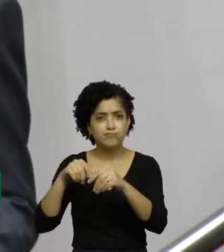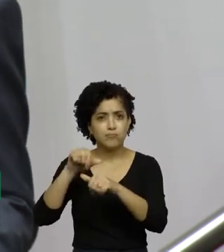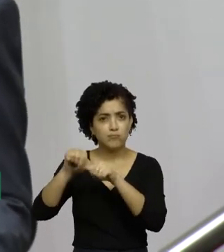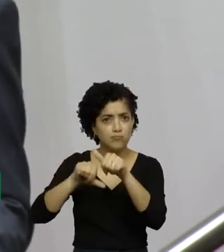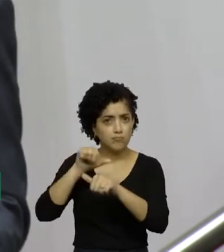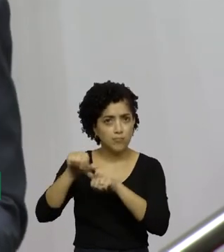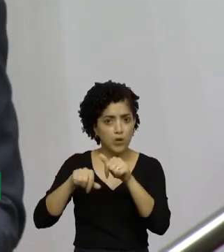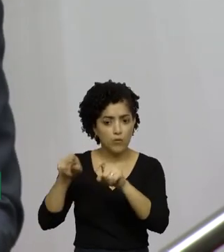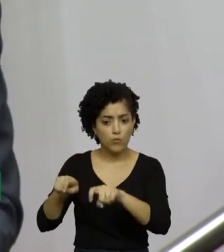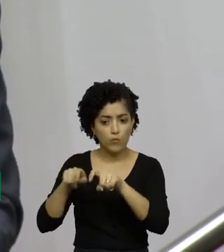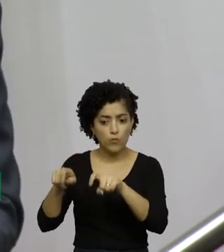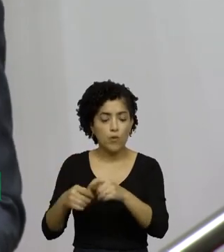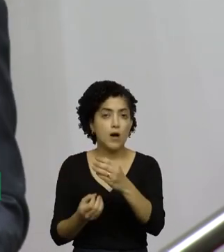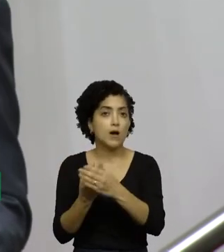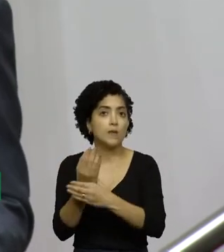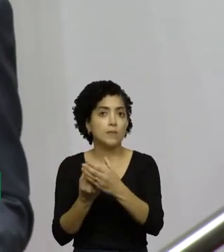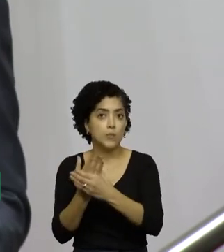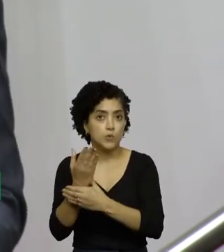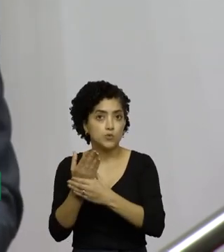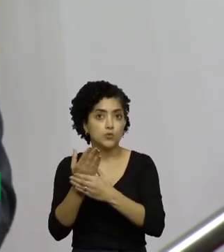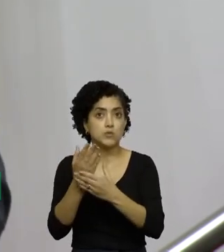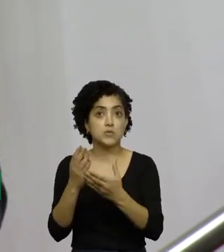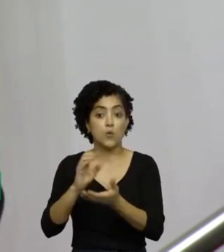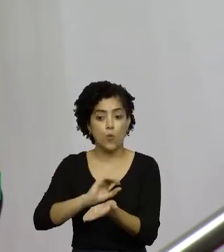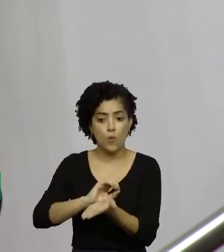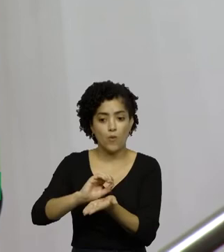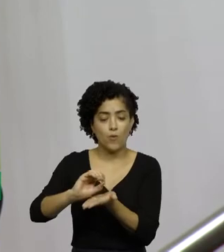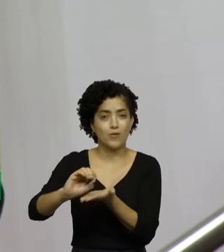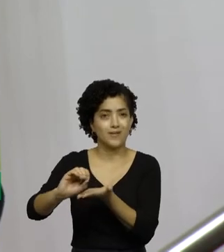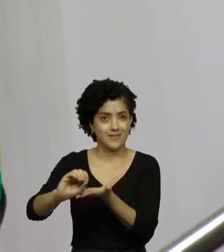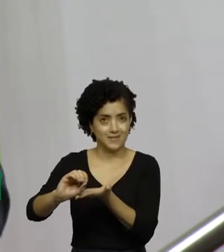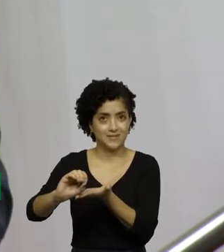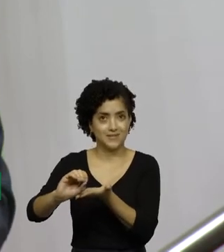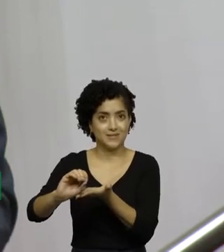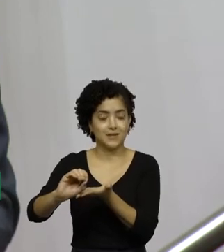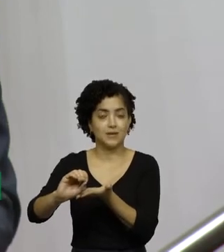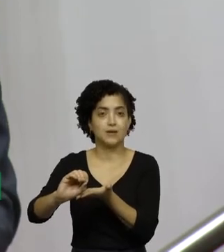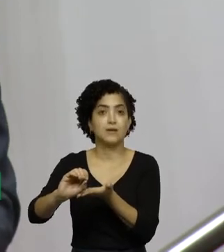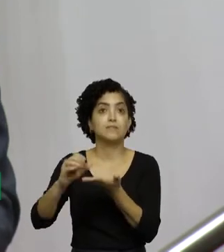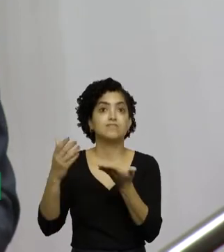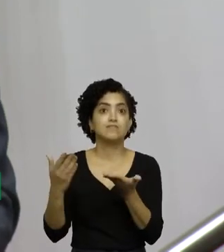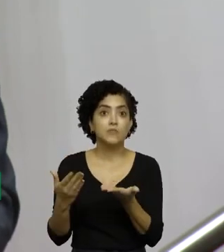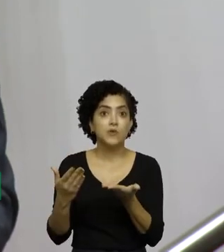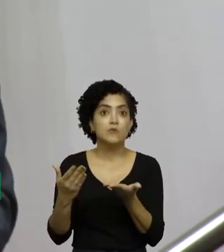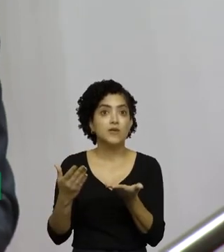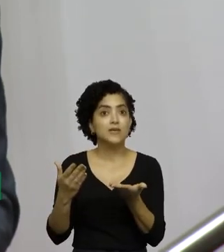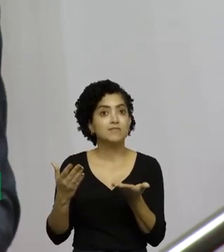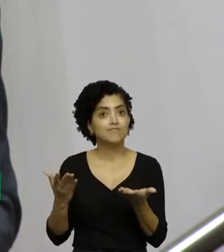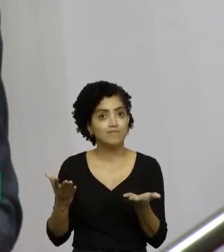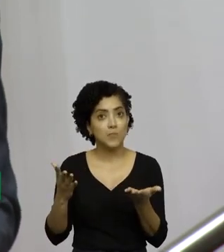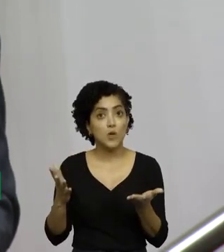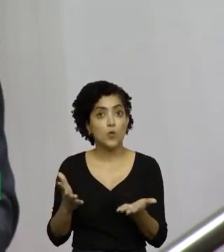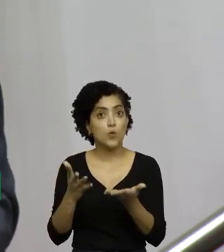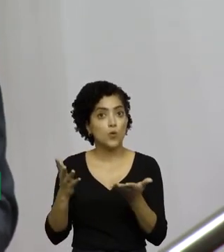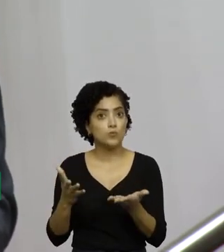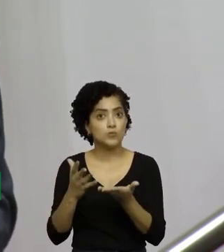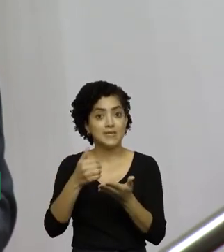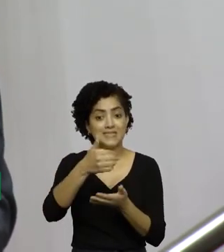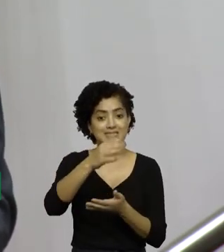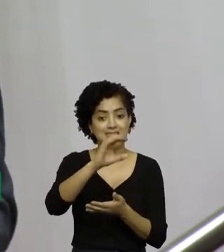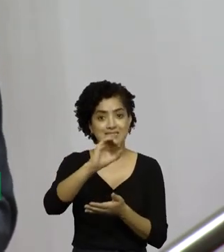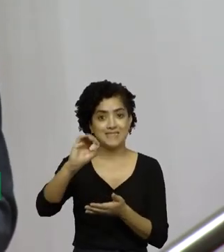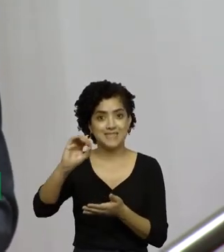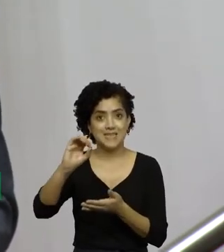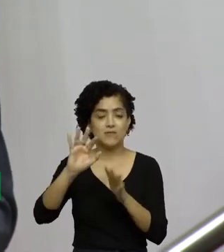temática da produção orgânica e agroecológica, vem contemplando 100 famílias com